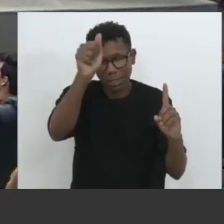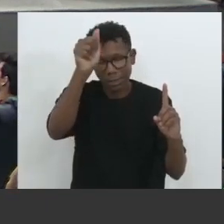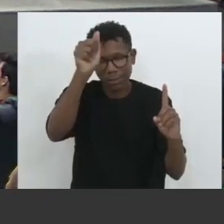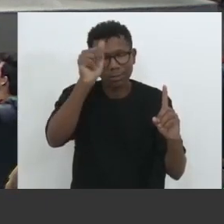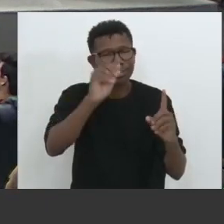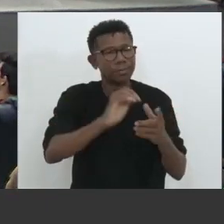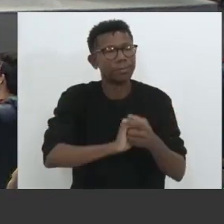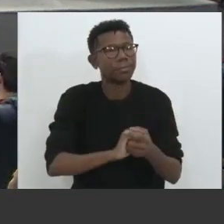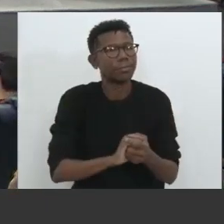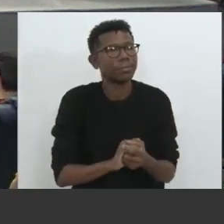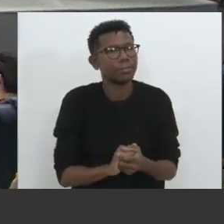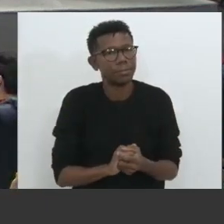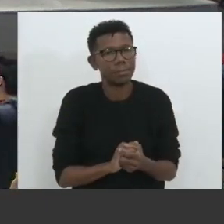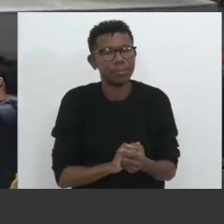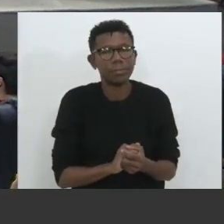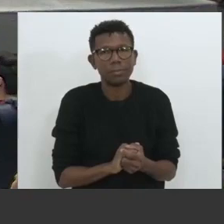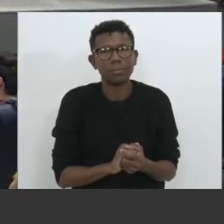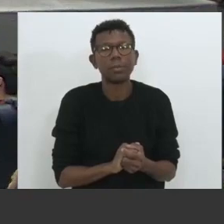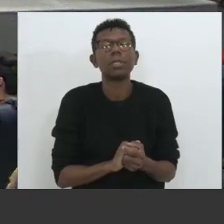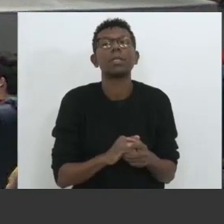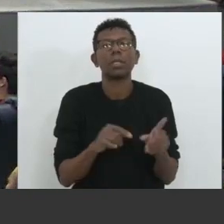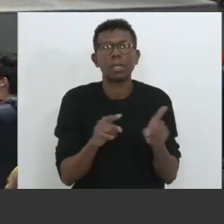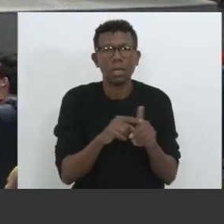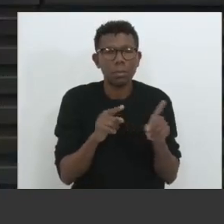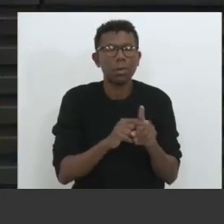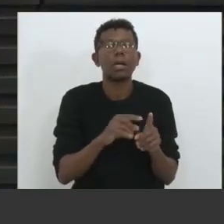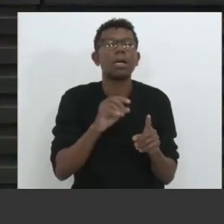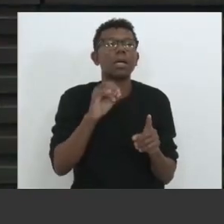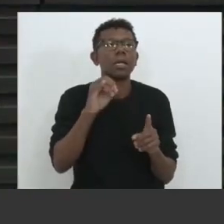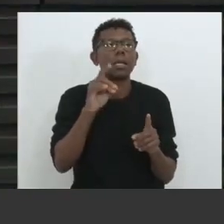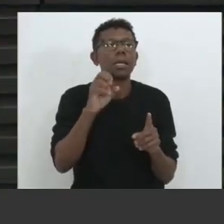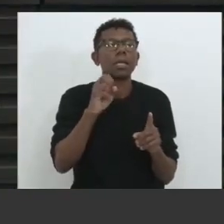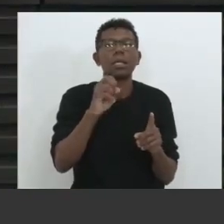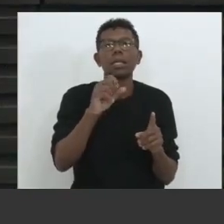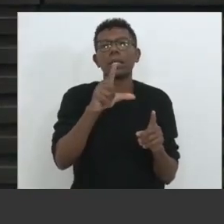Santana e o Senor Idel Brando Alves